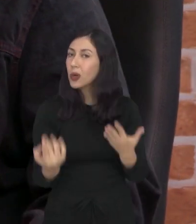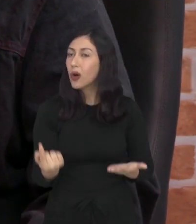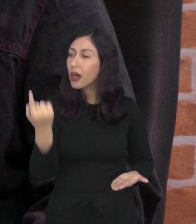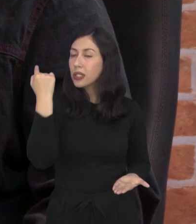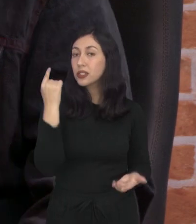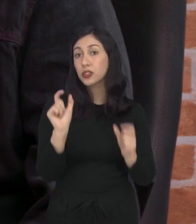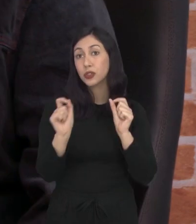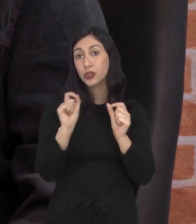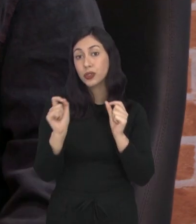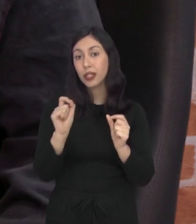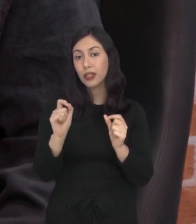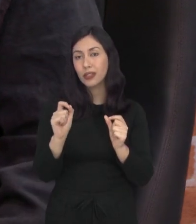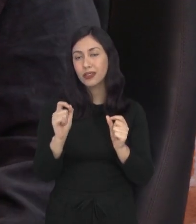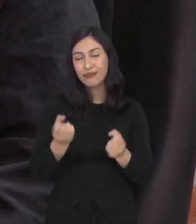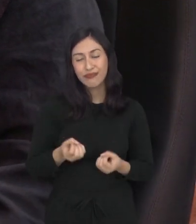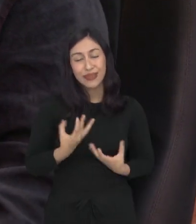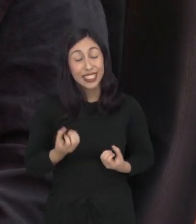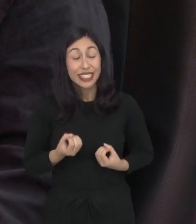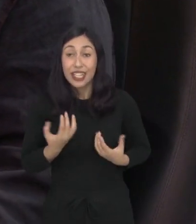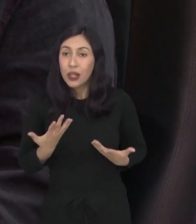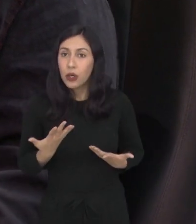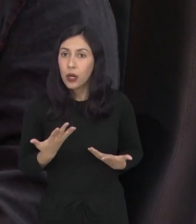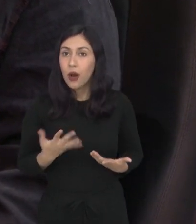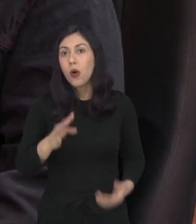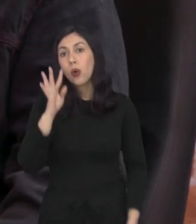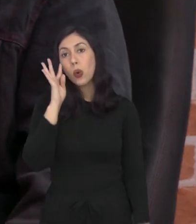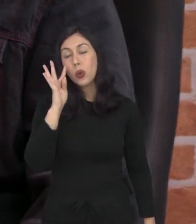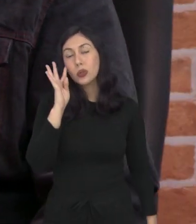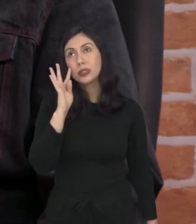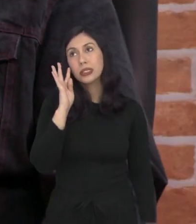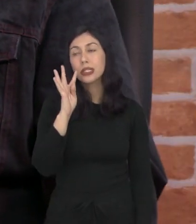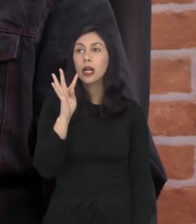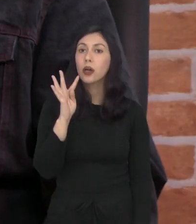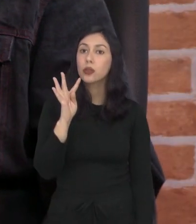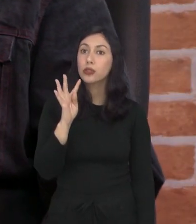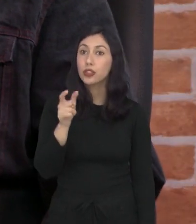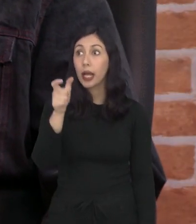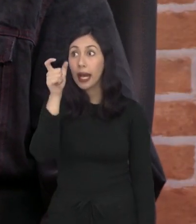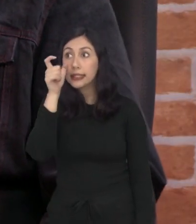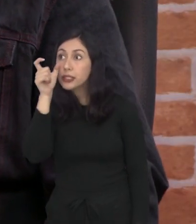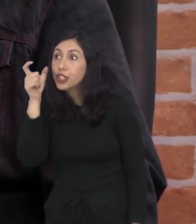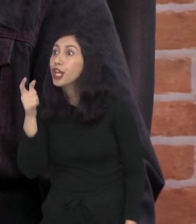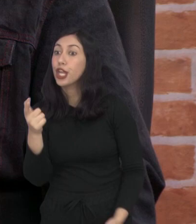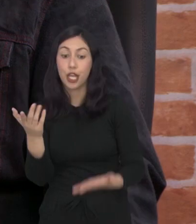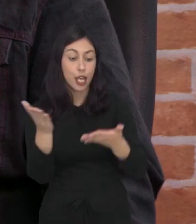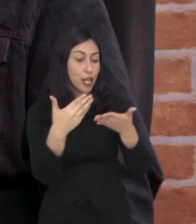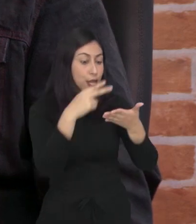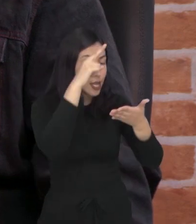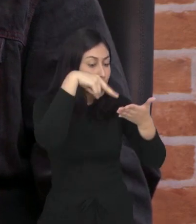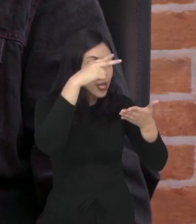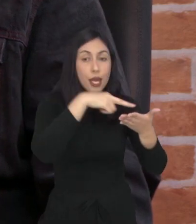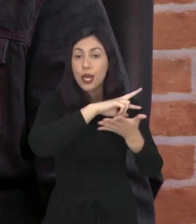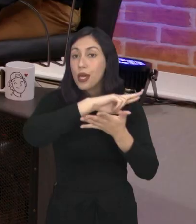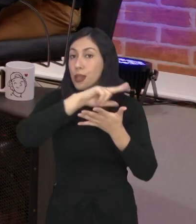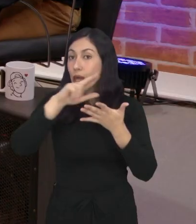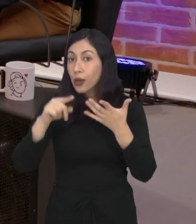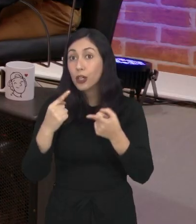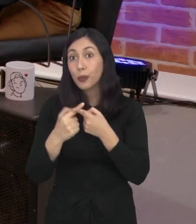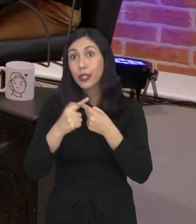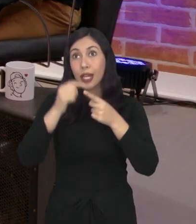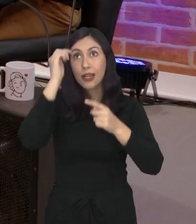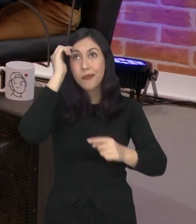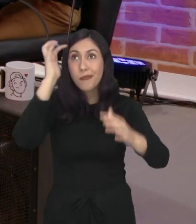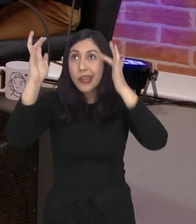da questão das inspirações. Uma coisa muito legal de você consumir muito livro, filme, série, jogo. Você fica com a mente fértil